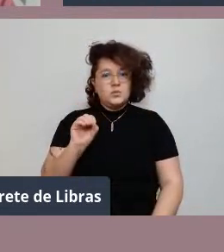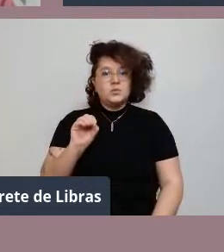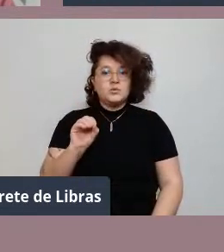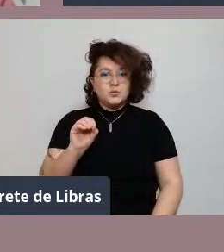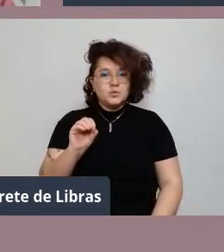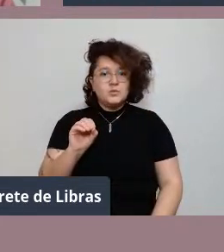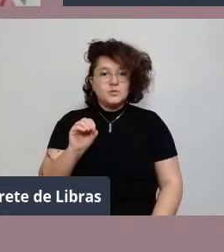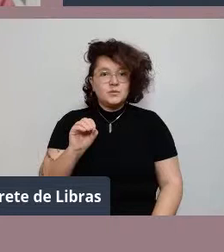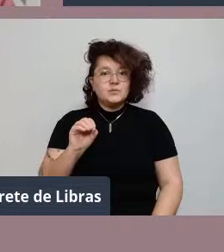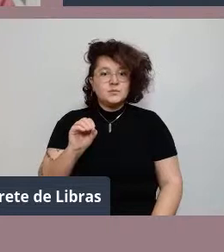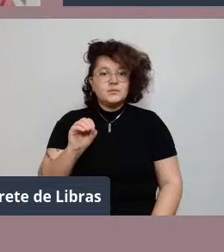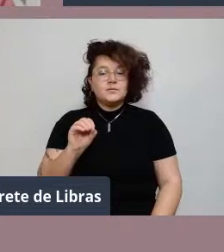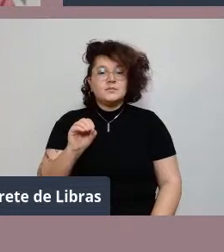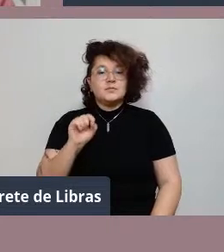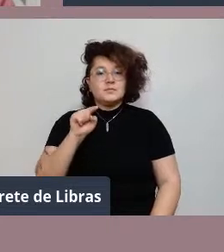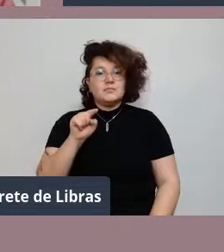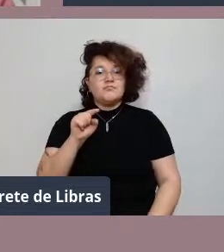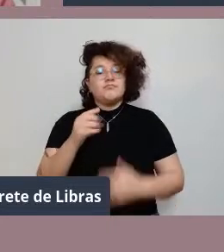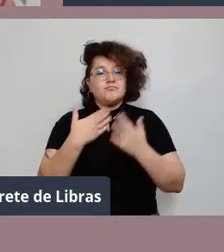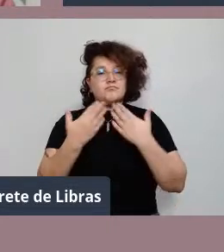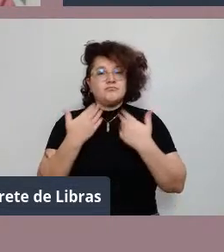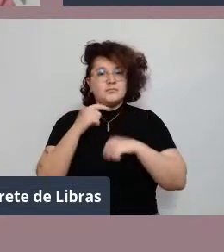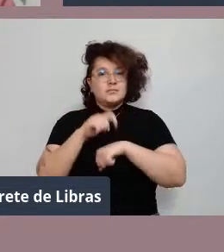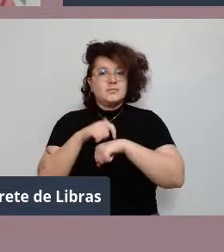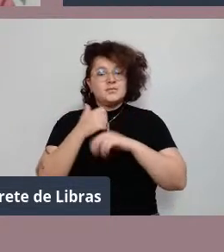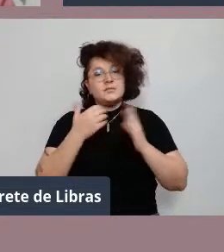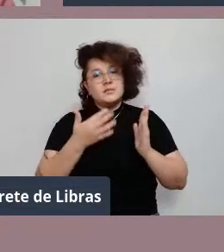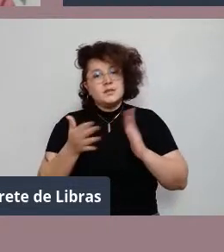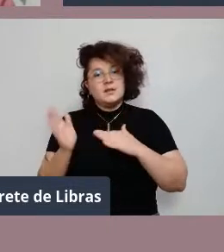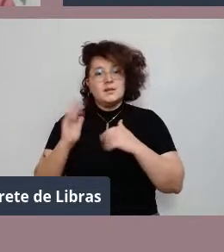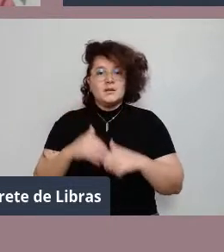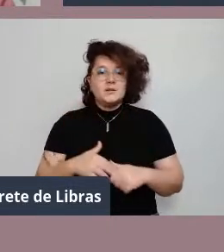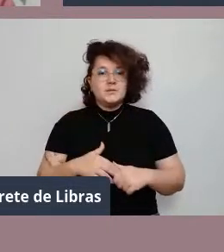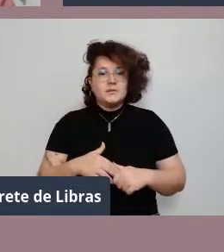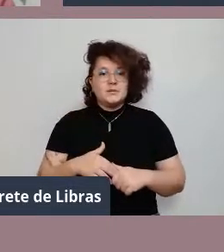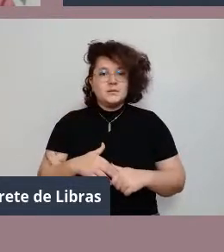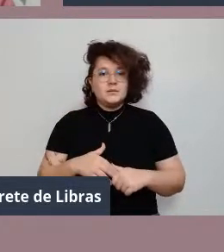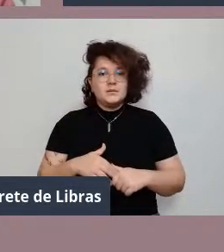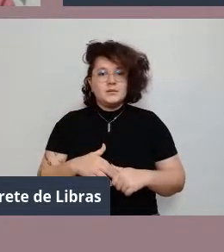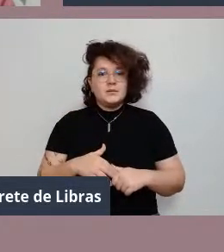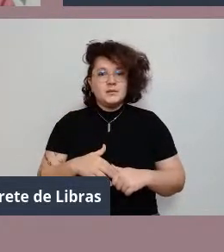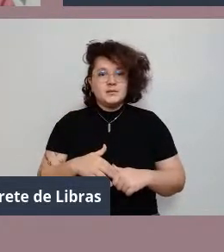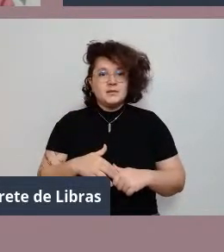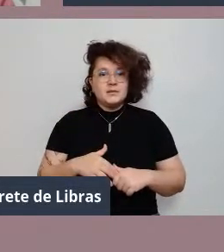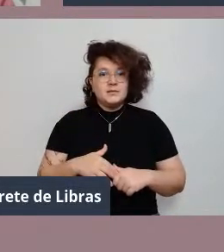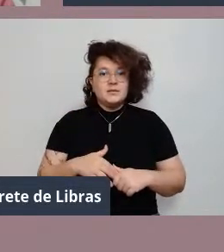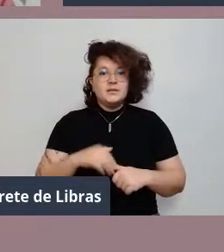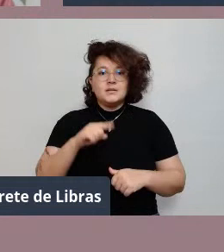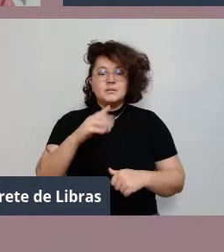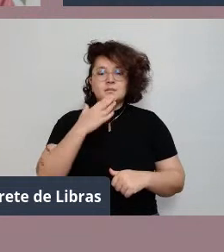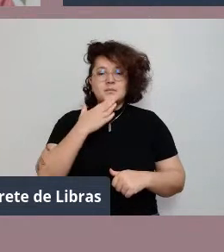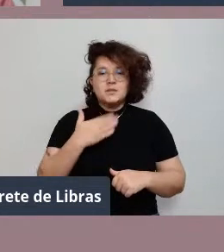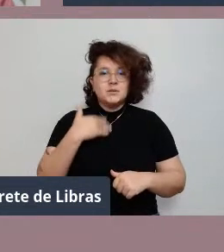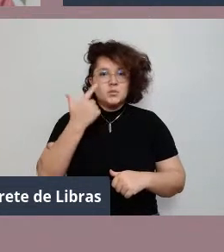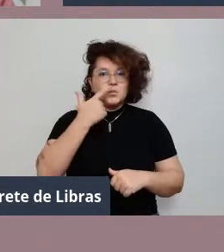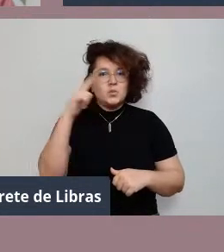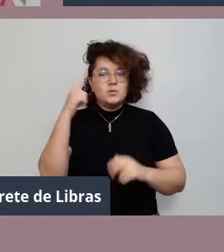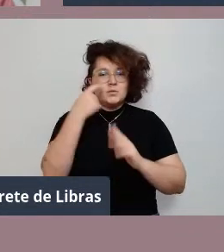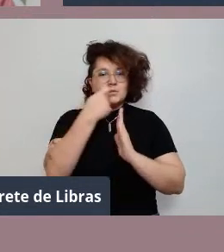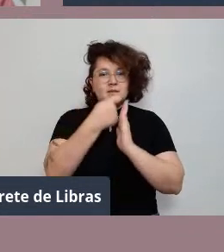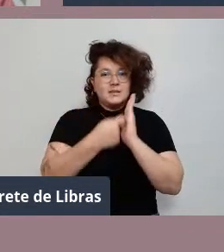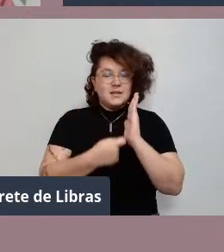ao longo do tempo. O Bruno tinha me pedido um outro texto que fosse talvez uma releitura